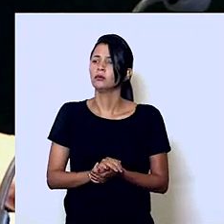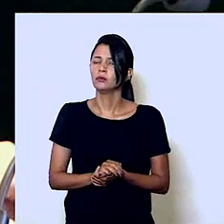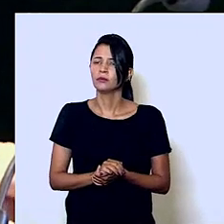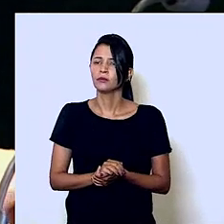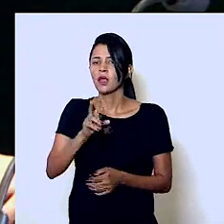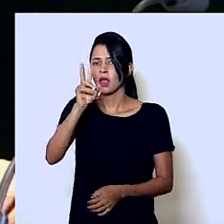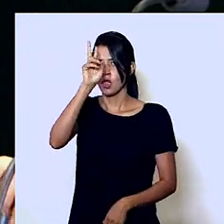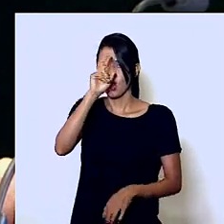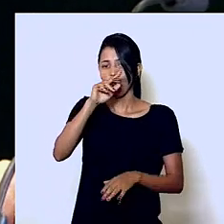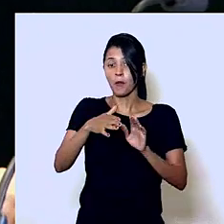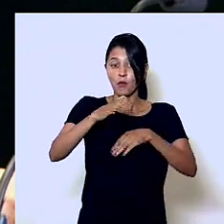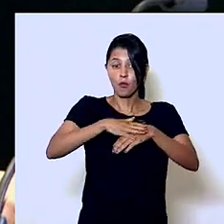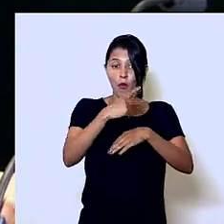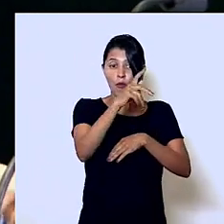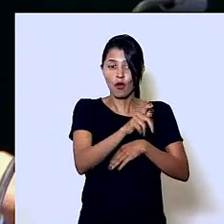Tasso,